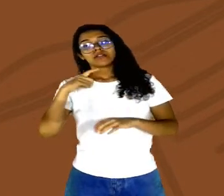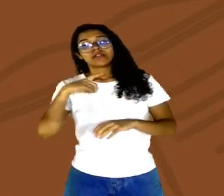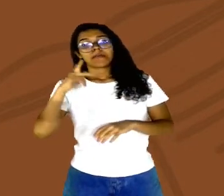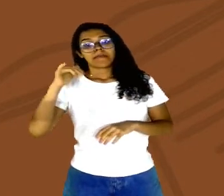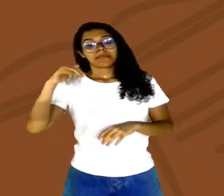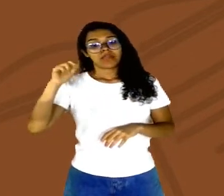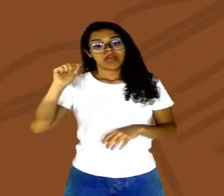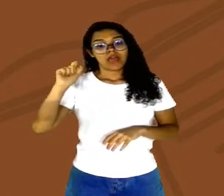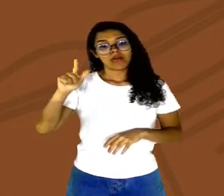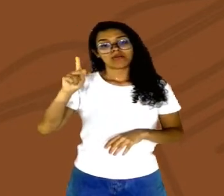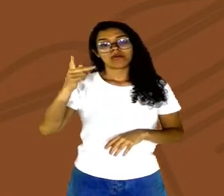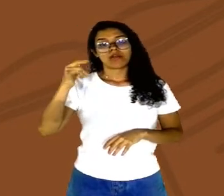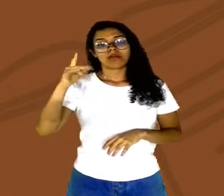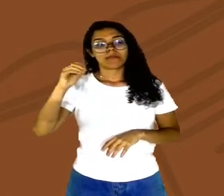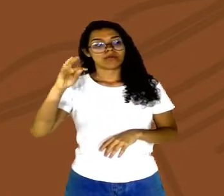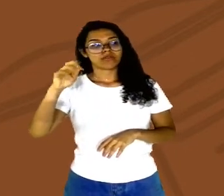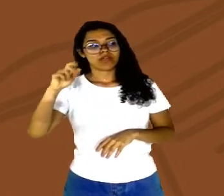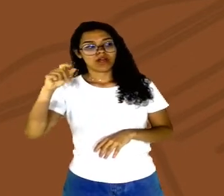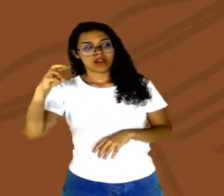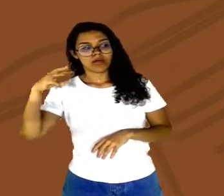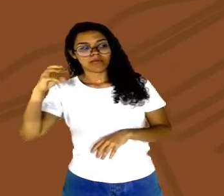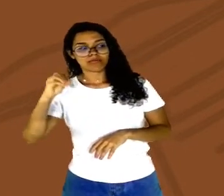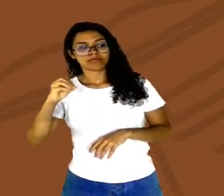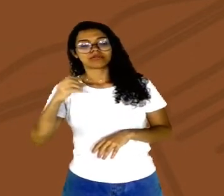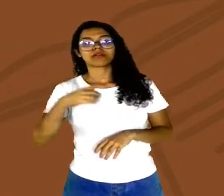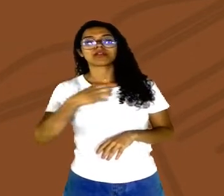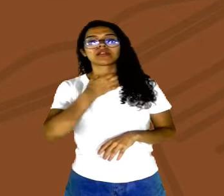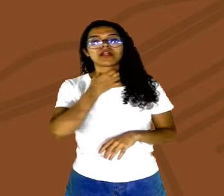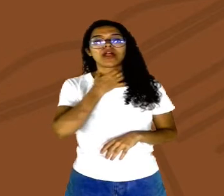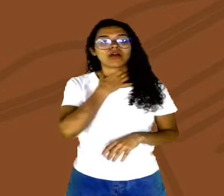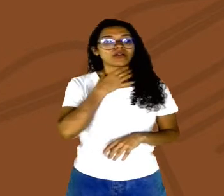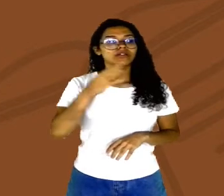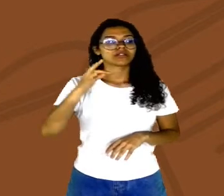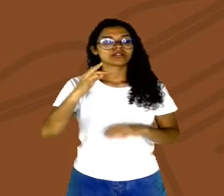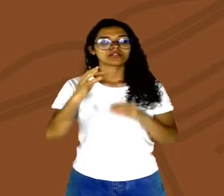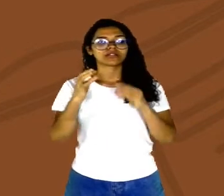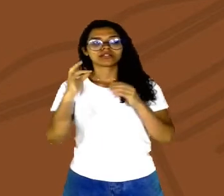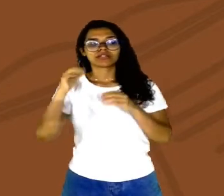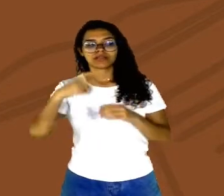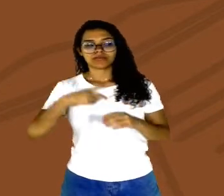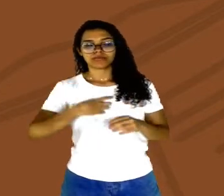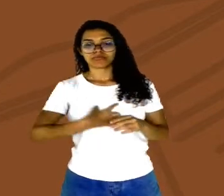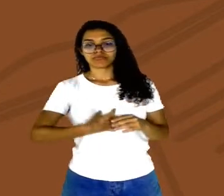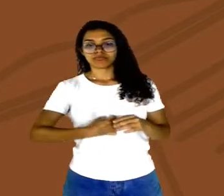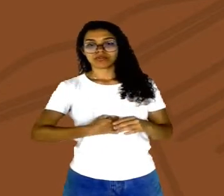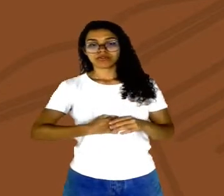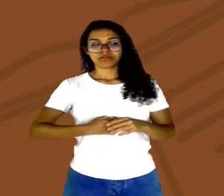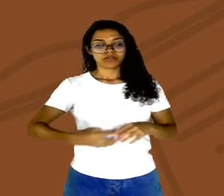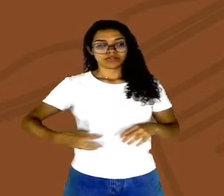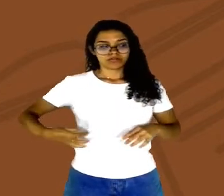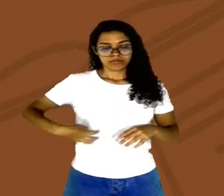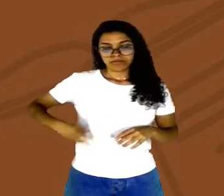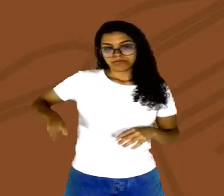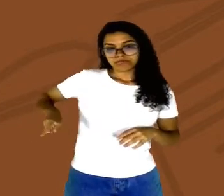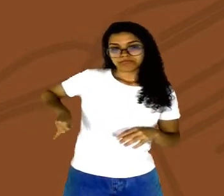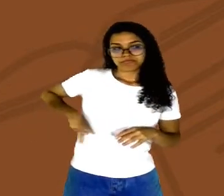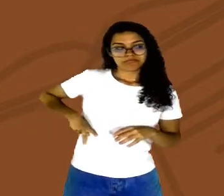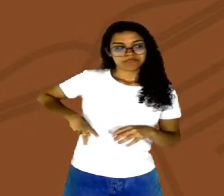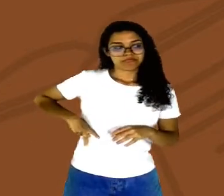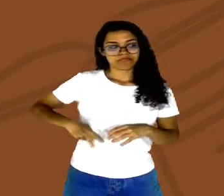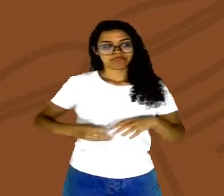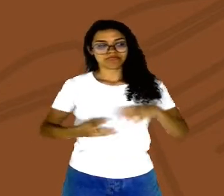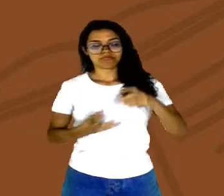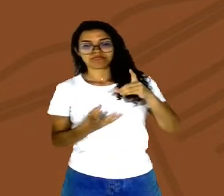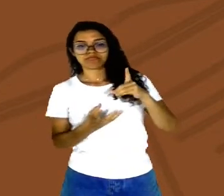hipotálamo, hipófise, tireoide, timo, suprarrenal, pâncreas, testículo e